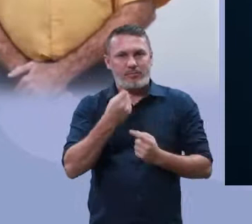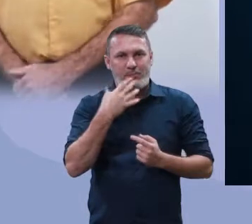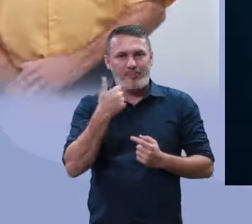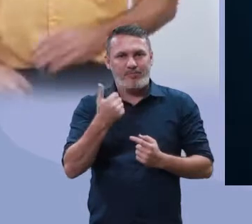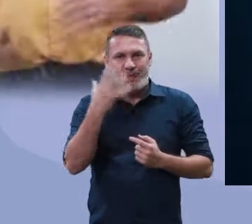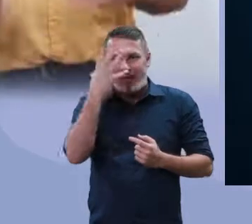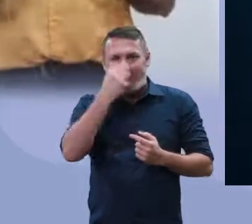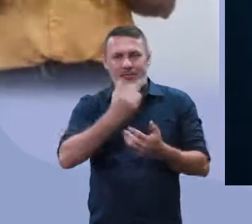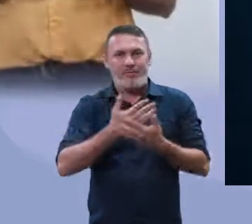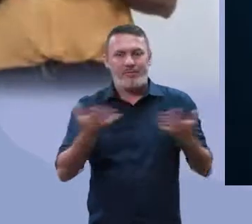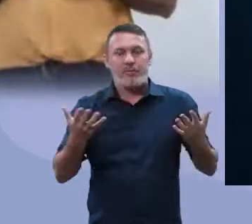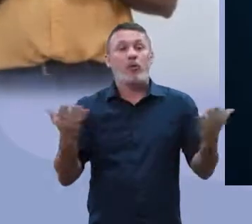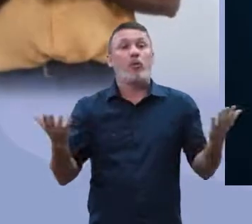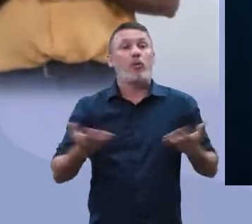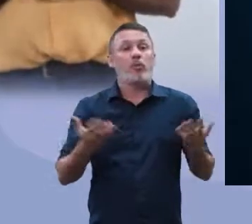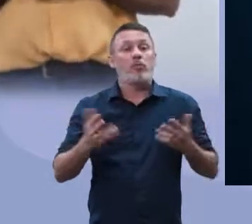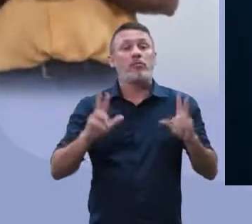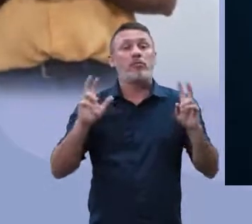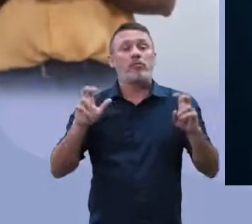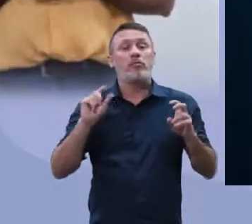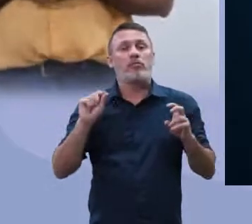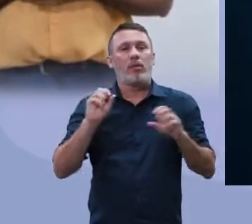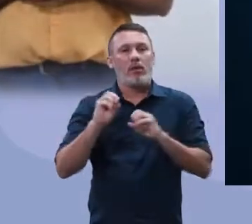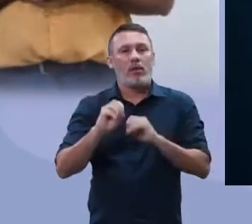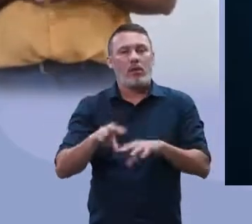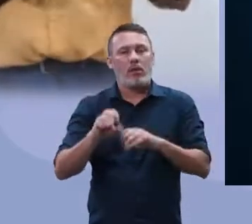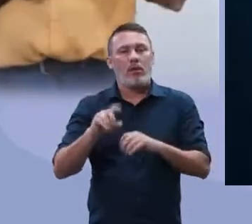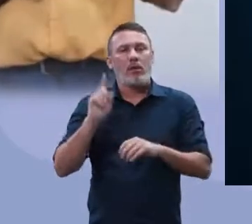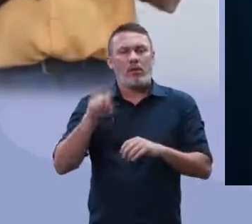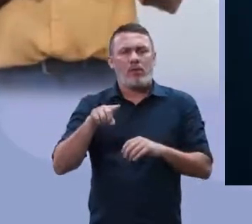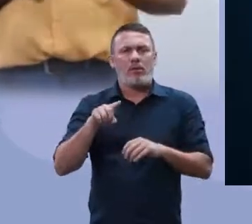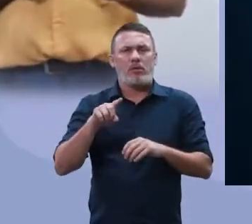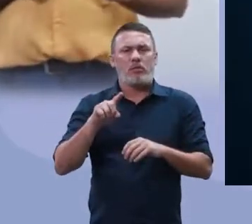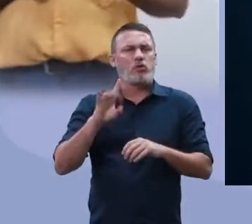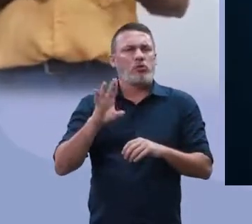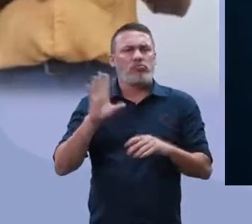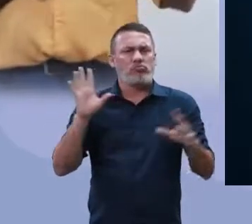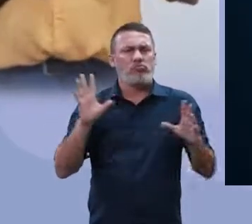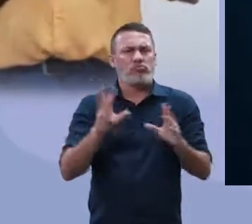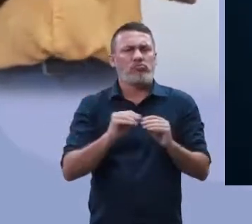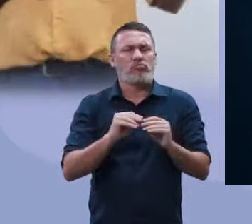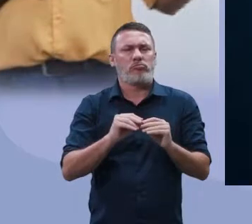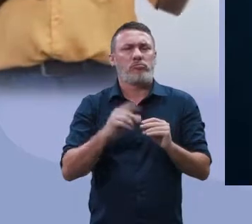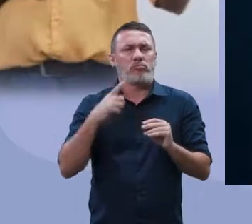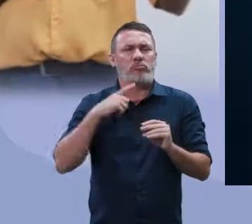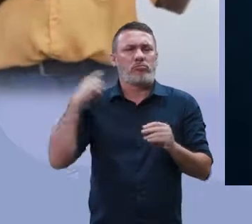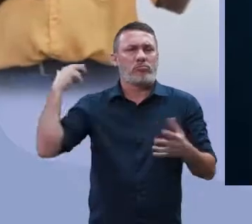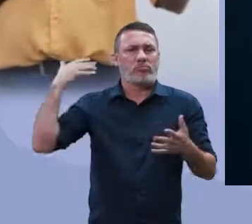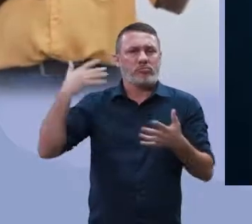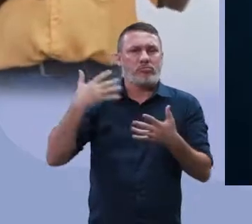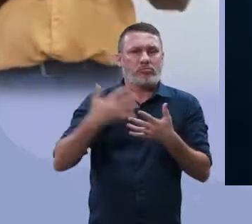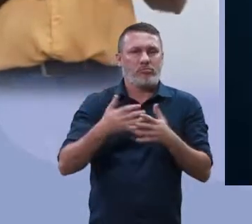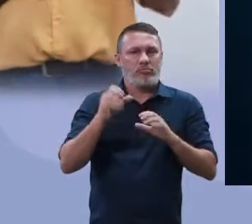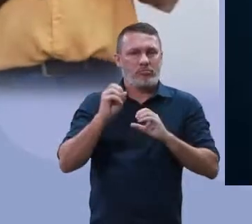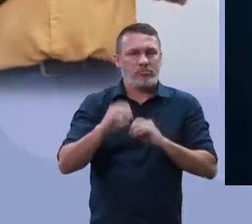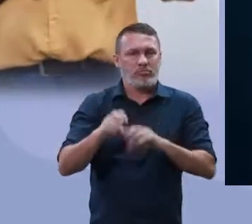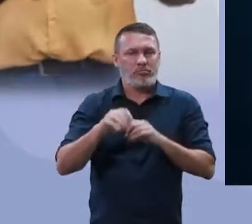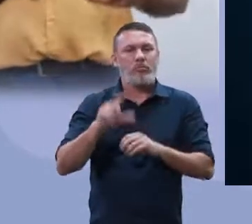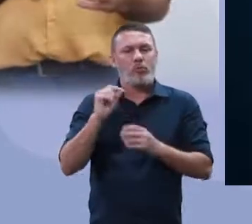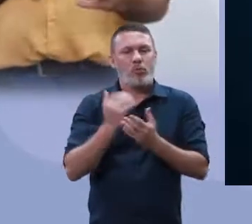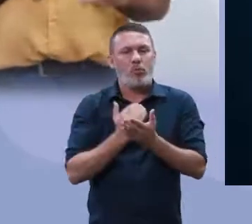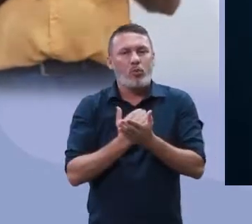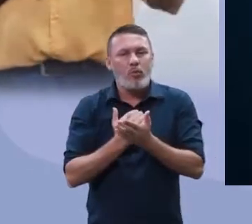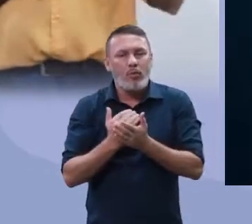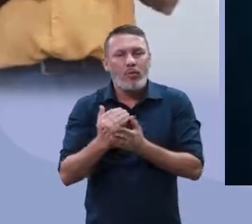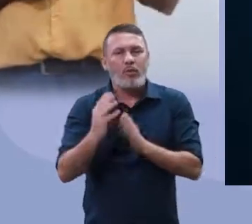lindos? Então, olha só, hoje nós vamos começar a nossa aula, só relembrando mais uma vez, tivemos aí o início dos